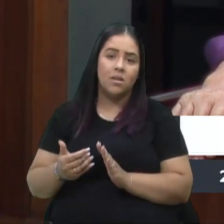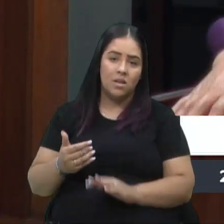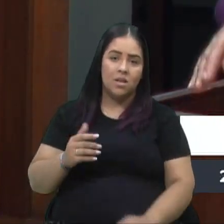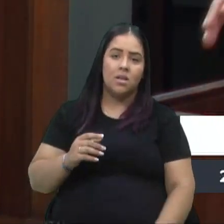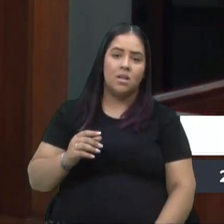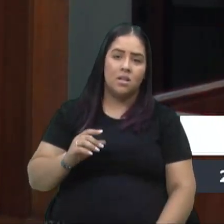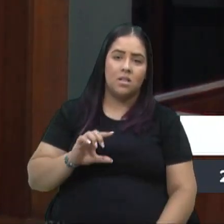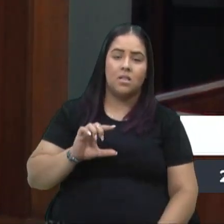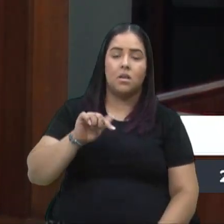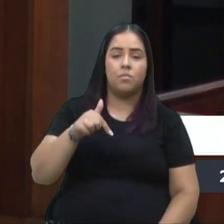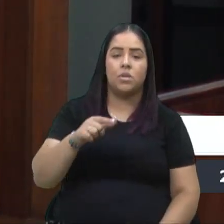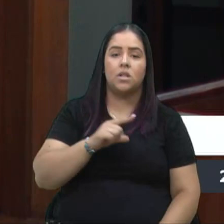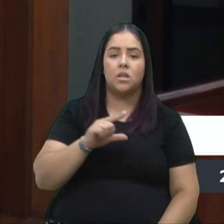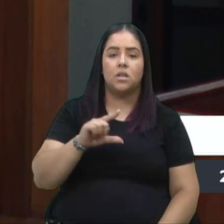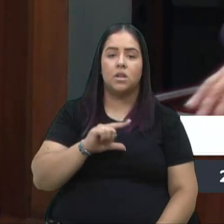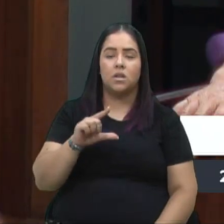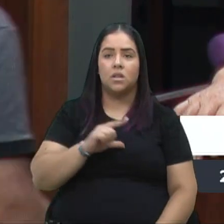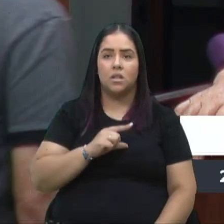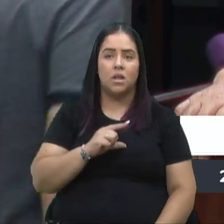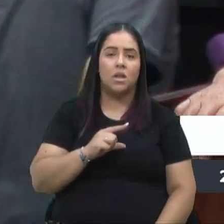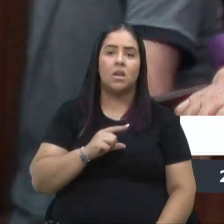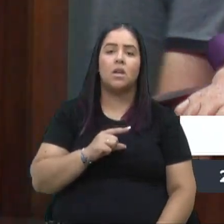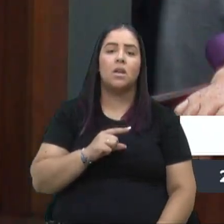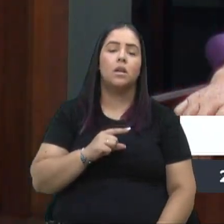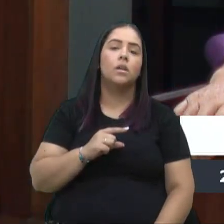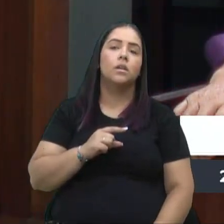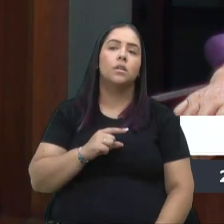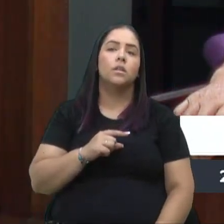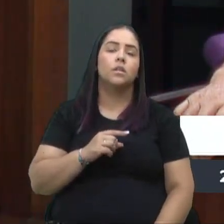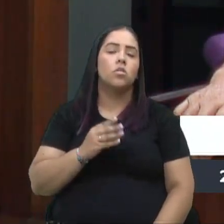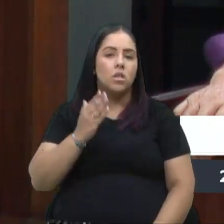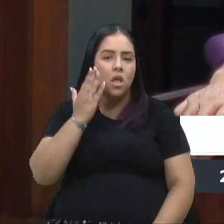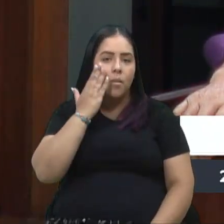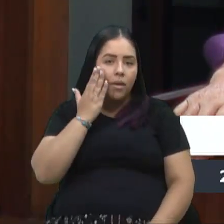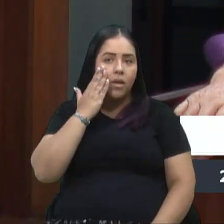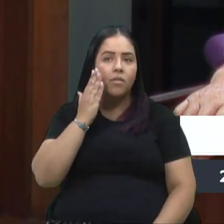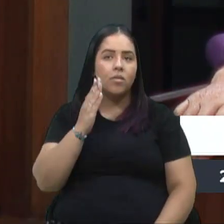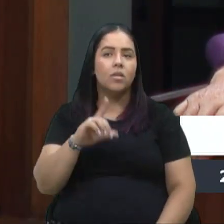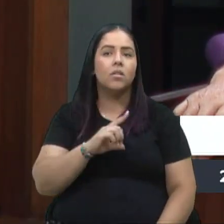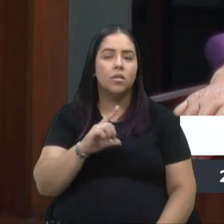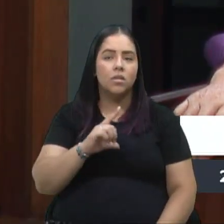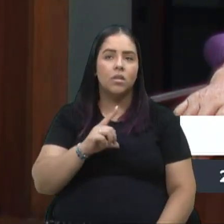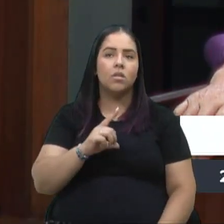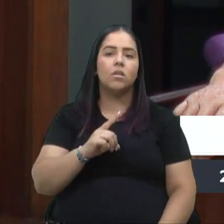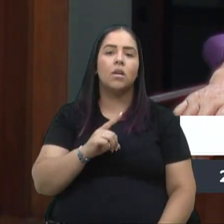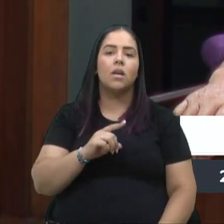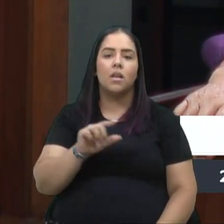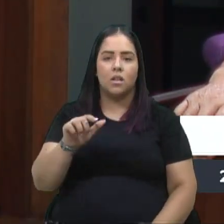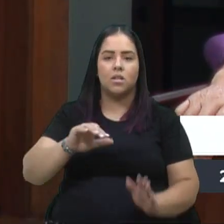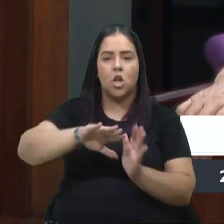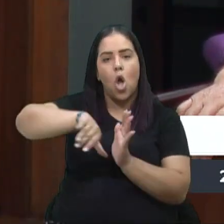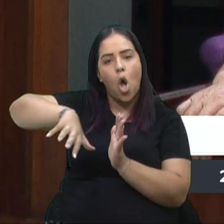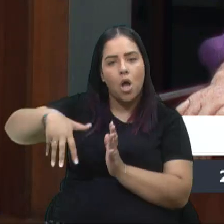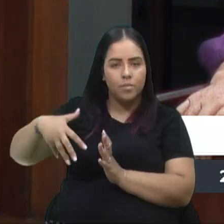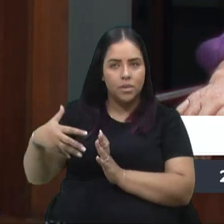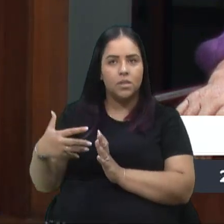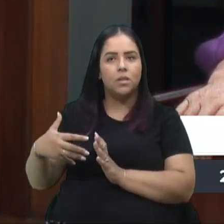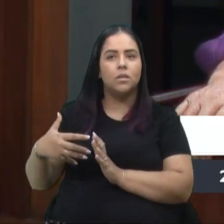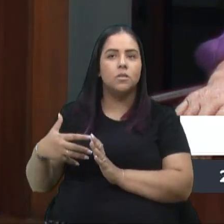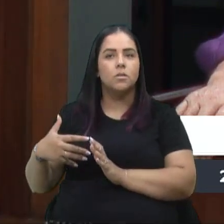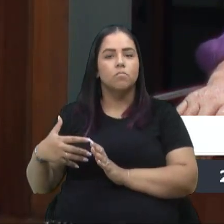quando vazar que tem esse tipo de situação talvez vamos pegar os Vanda os vândalos vão carregar um uma uma